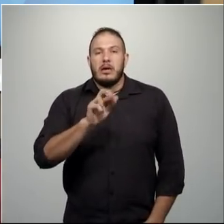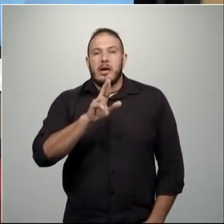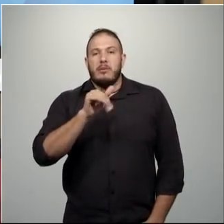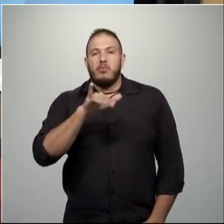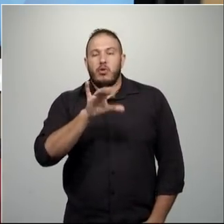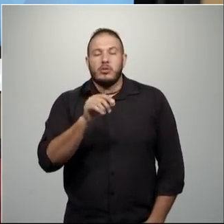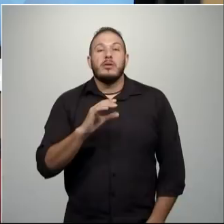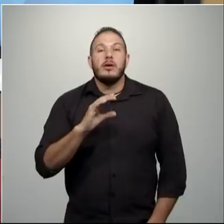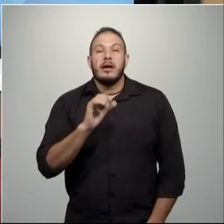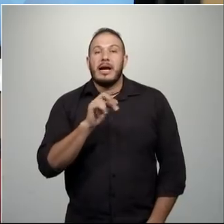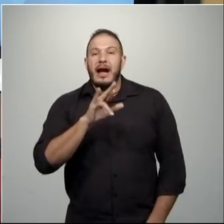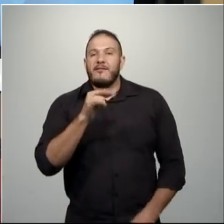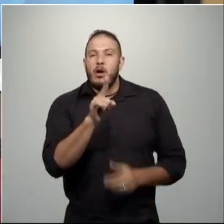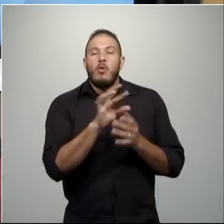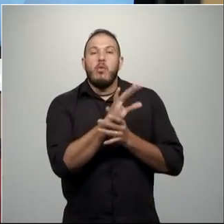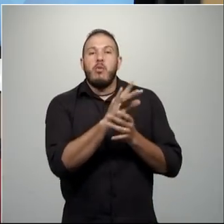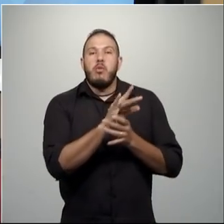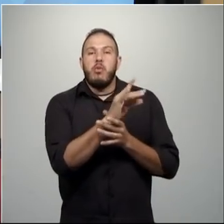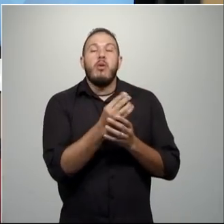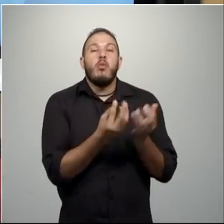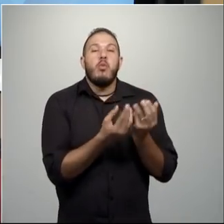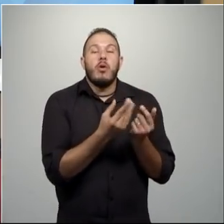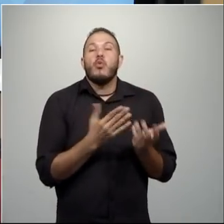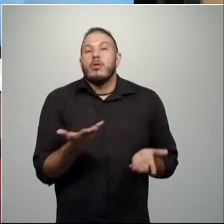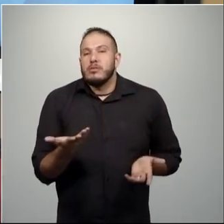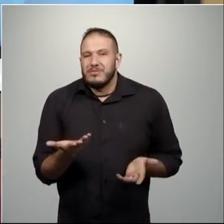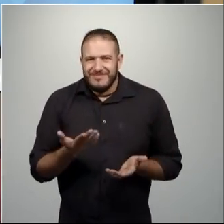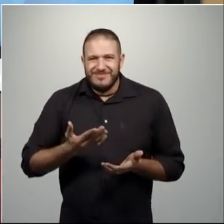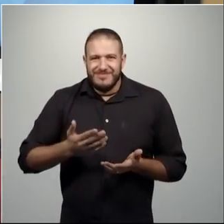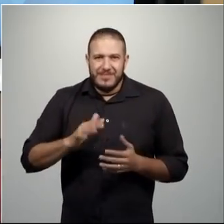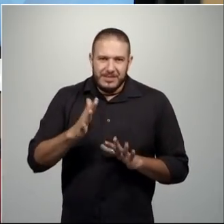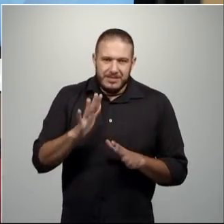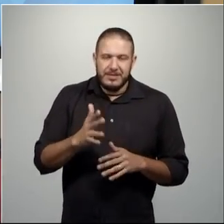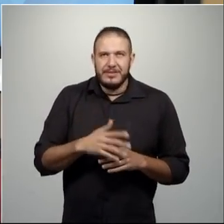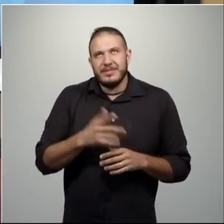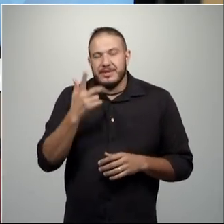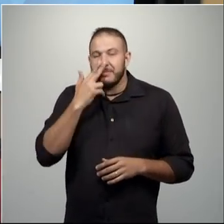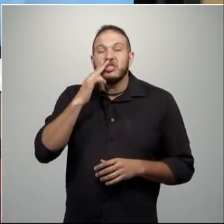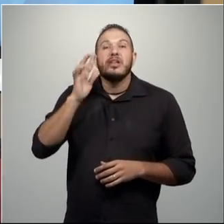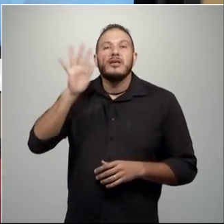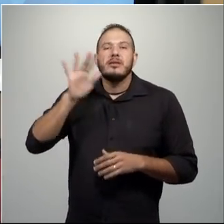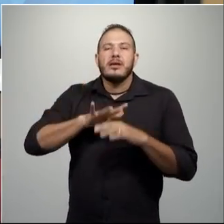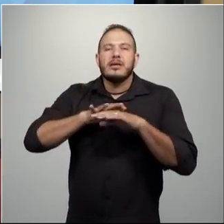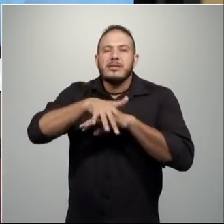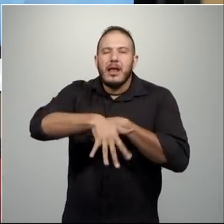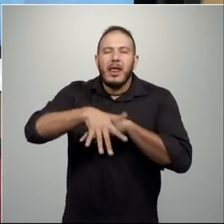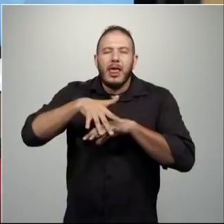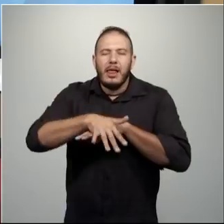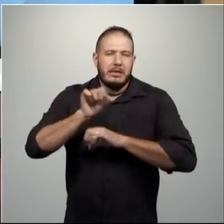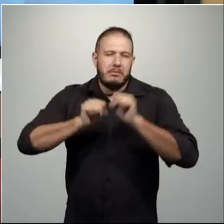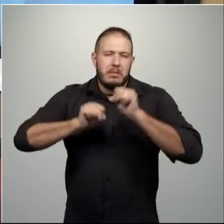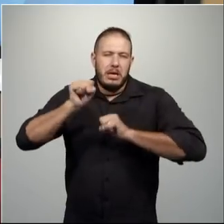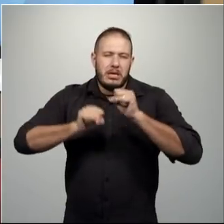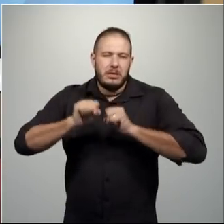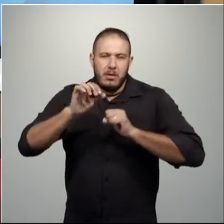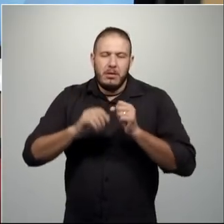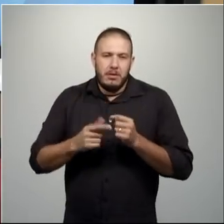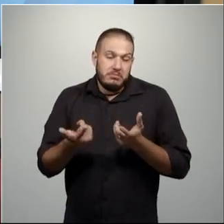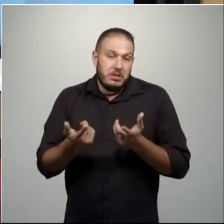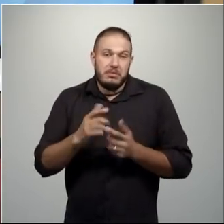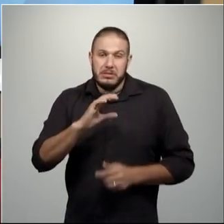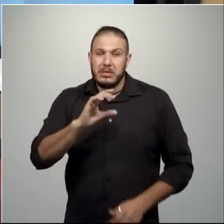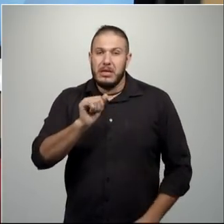quem já se formou em usinas hidrelétricas ea fim a pegada de carbono acaba